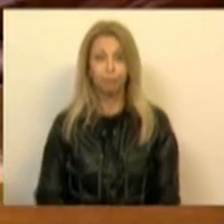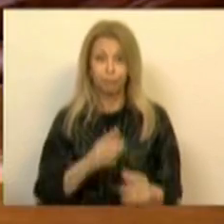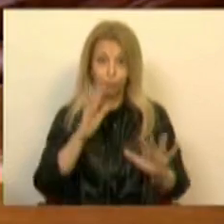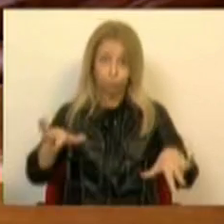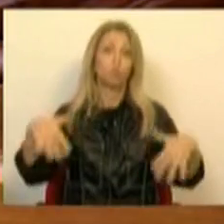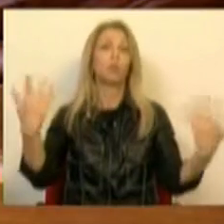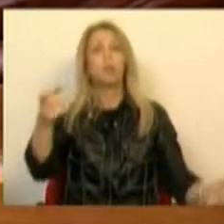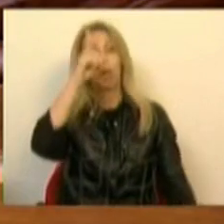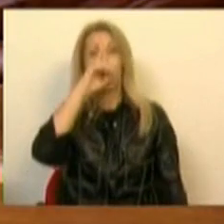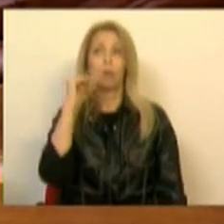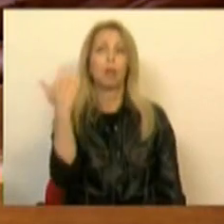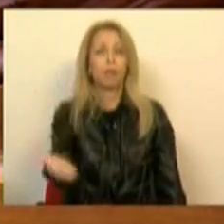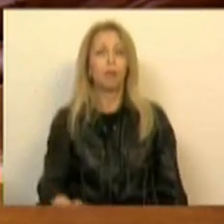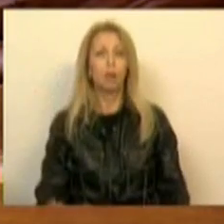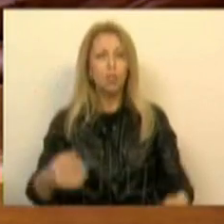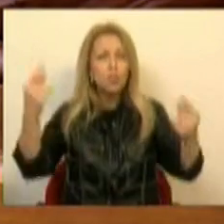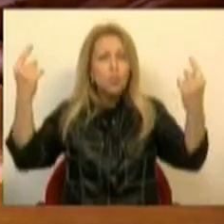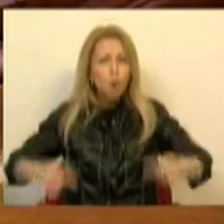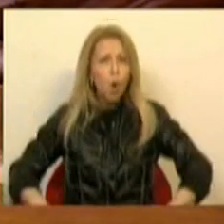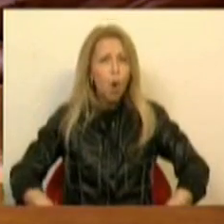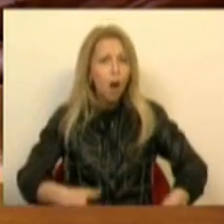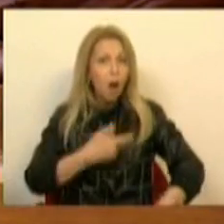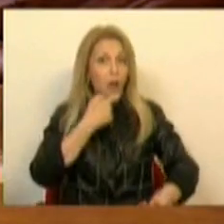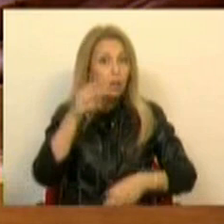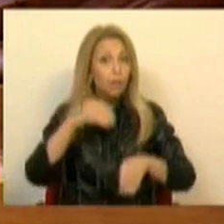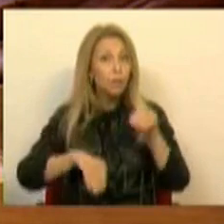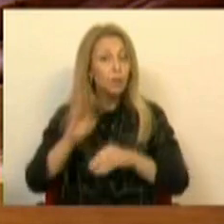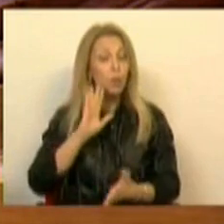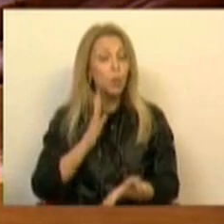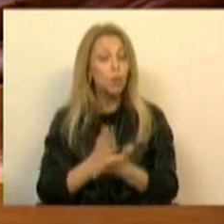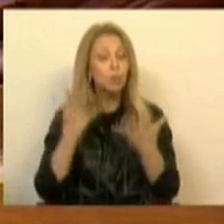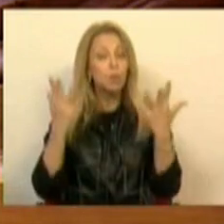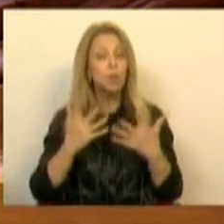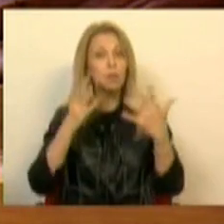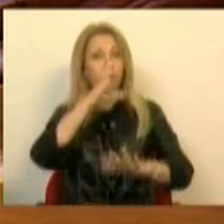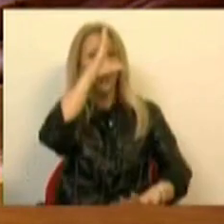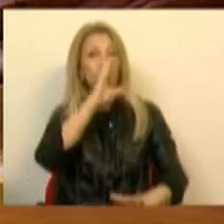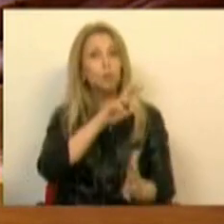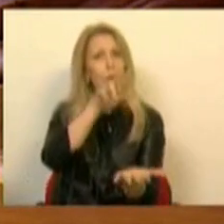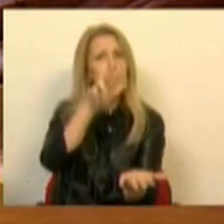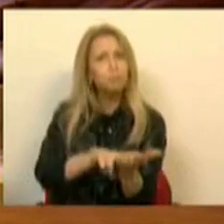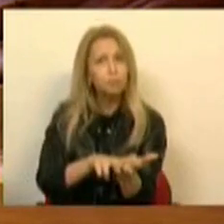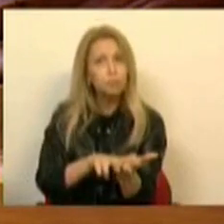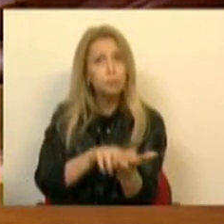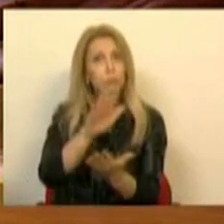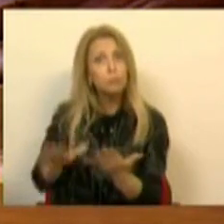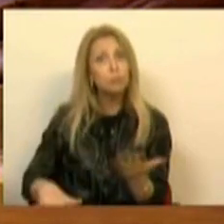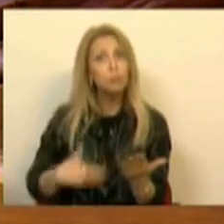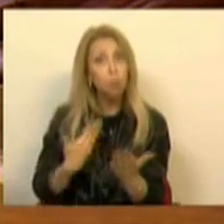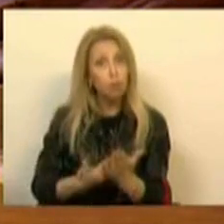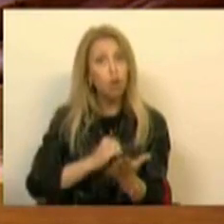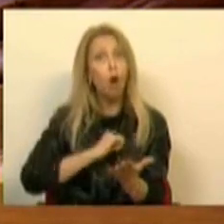podia relembrar que só nas votações do último Orçamento de Estado foram aprovadas mais propostas